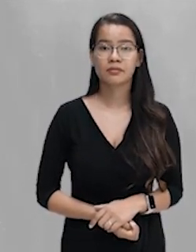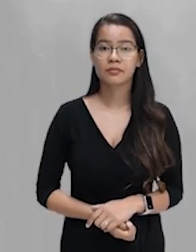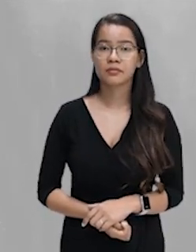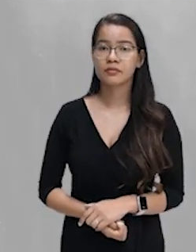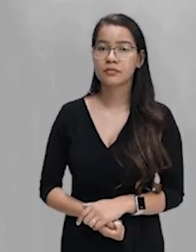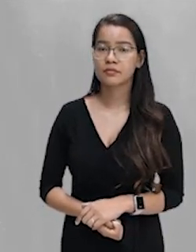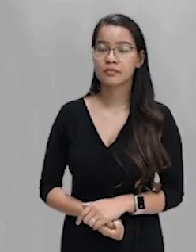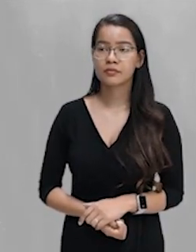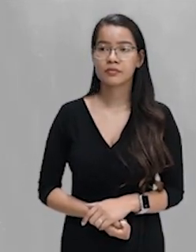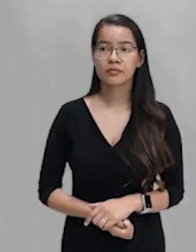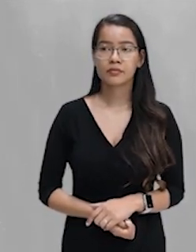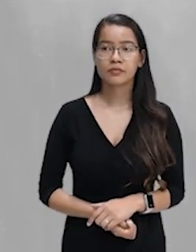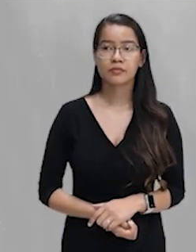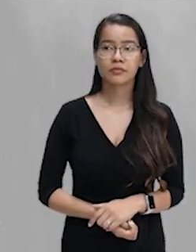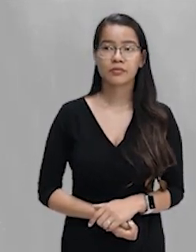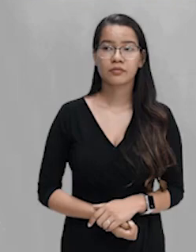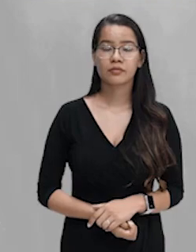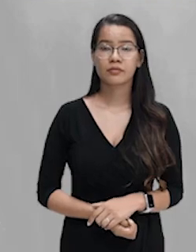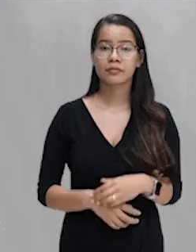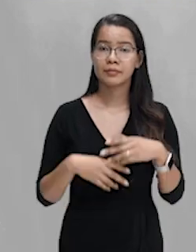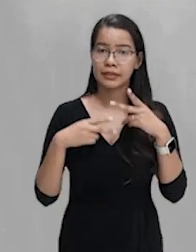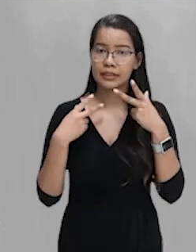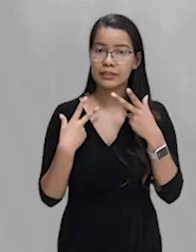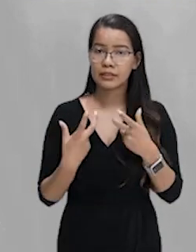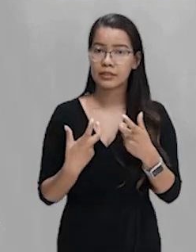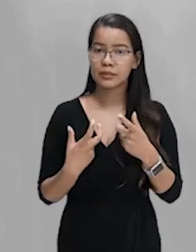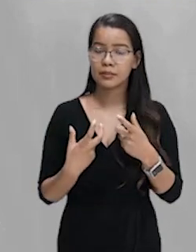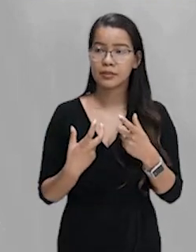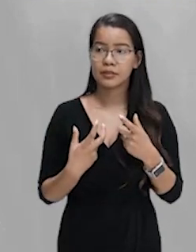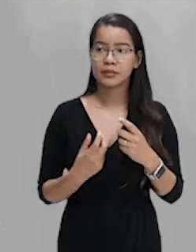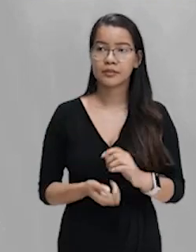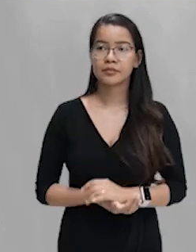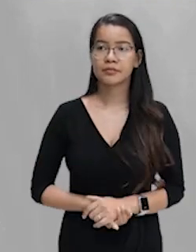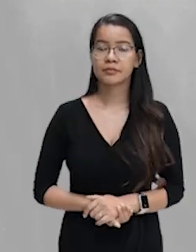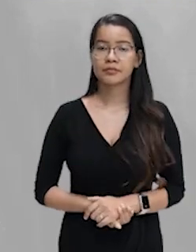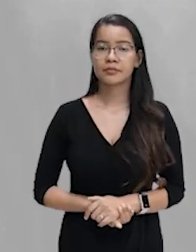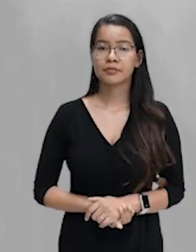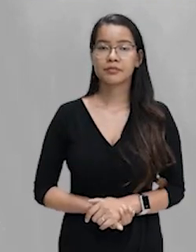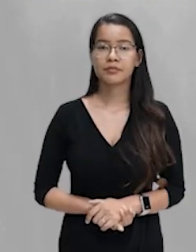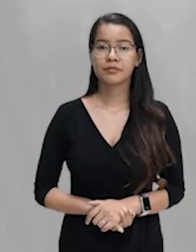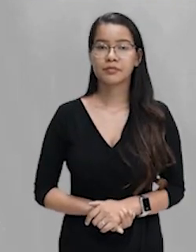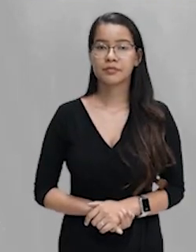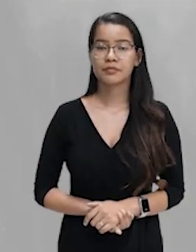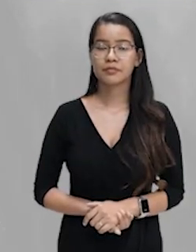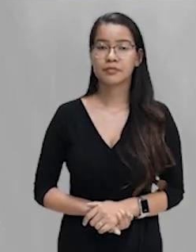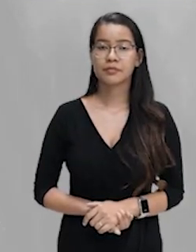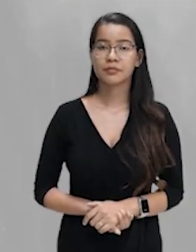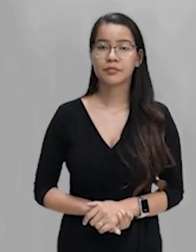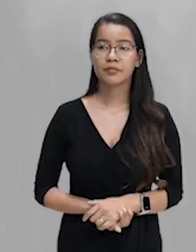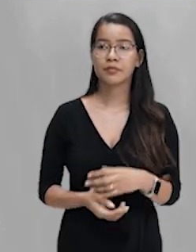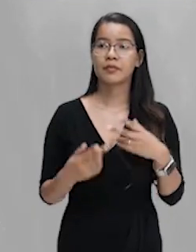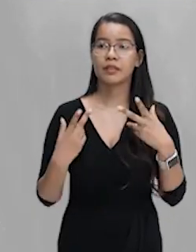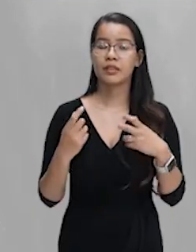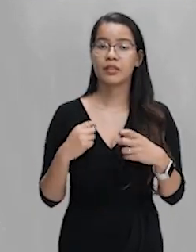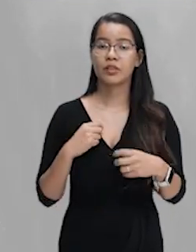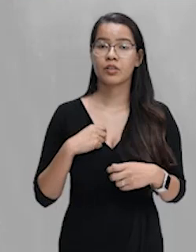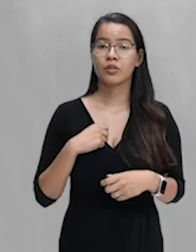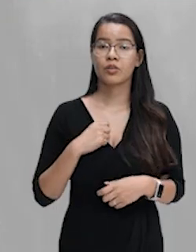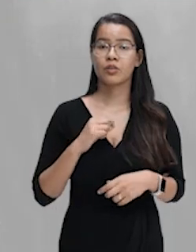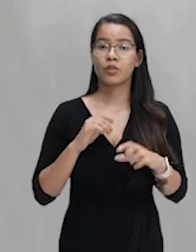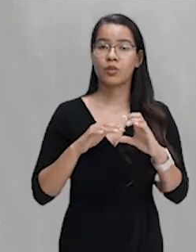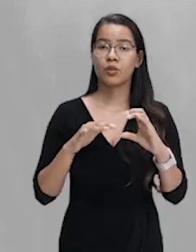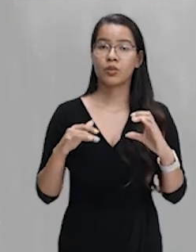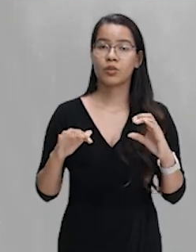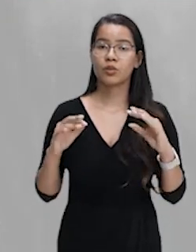habíais hablado. Observem, ellos, ellas e ustedes habían hablado. Observem que eu conjuguei todo o